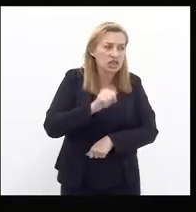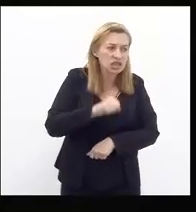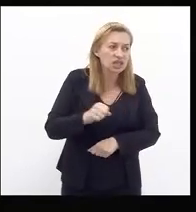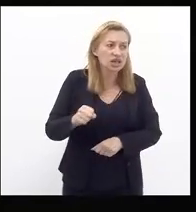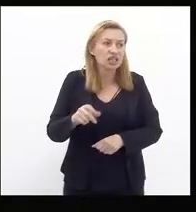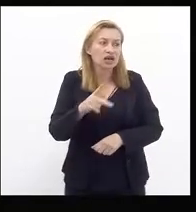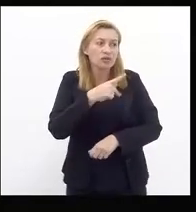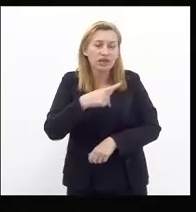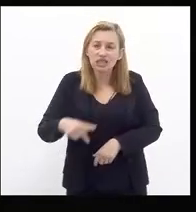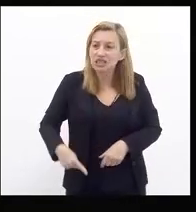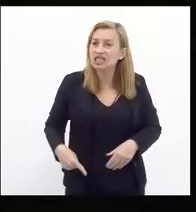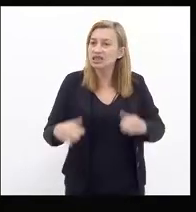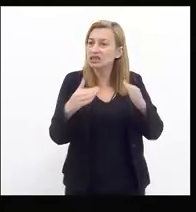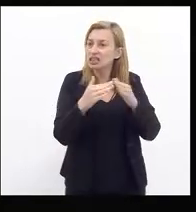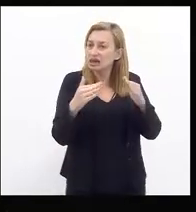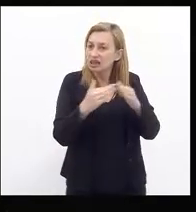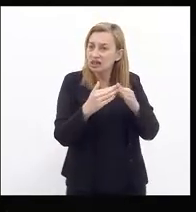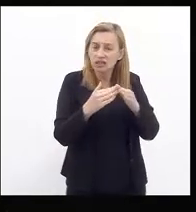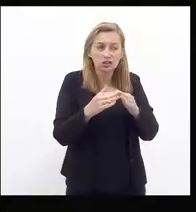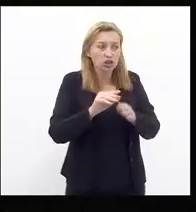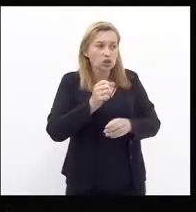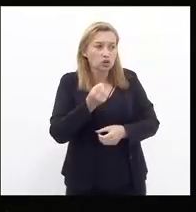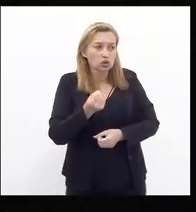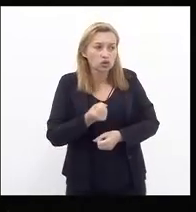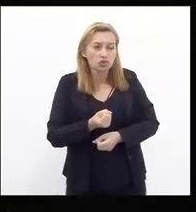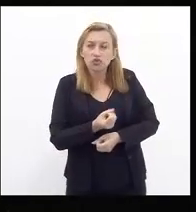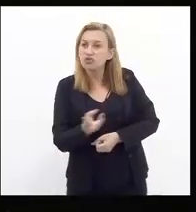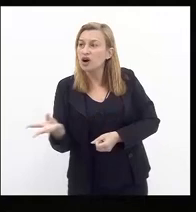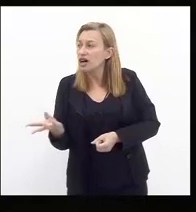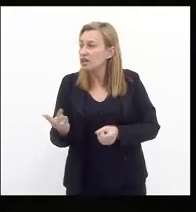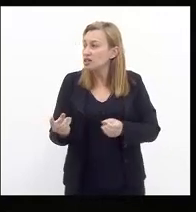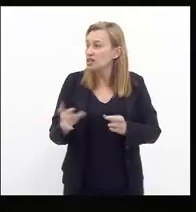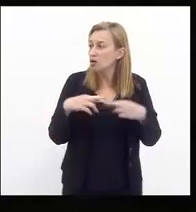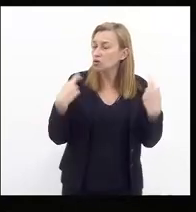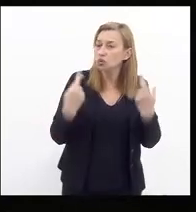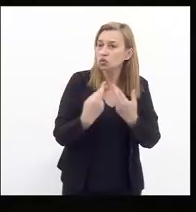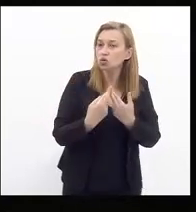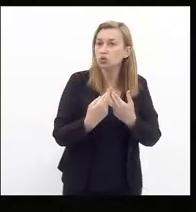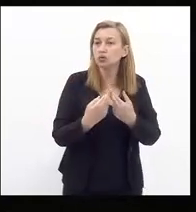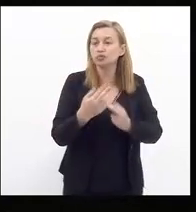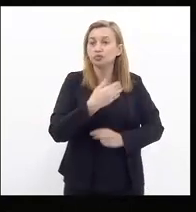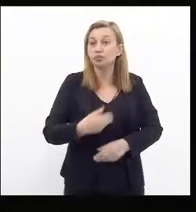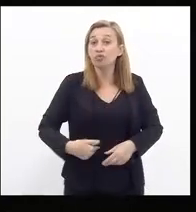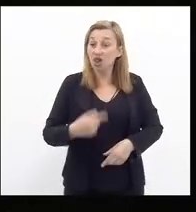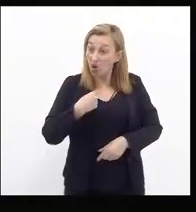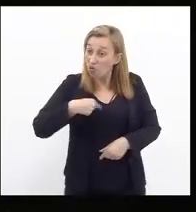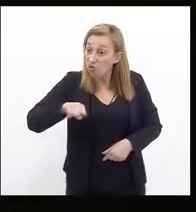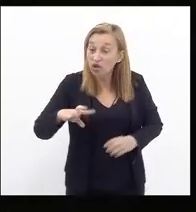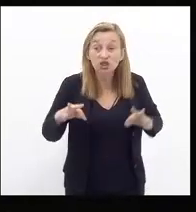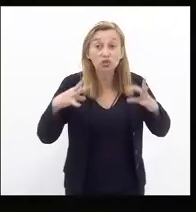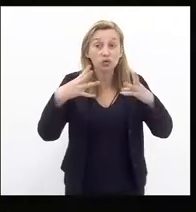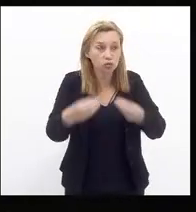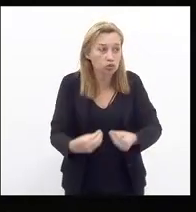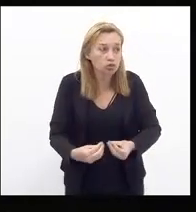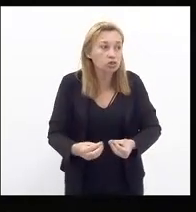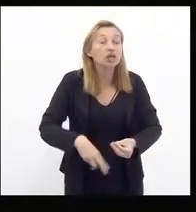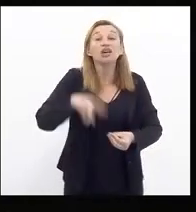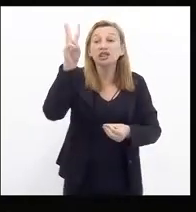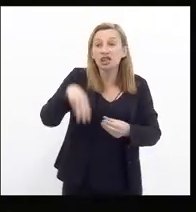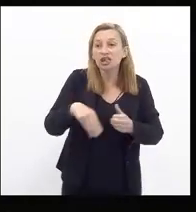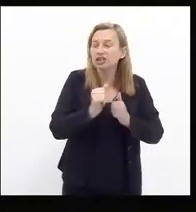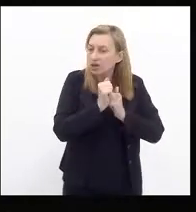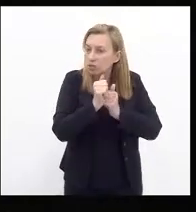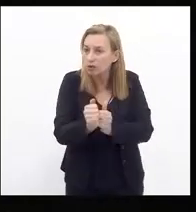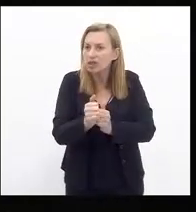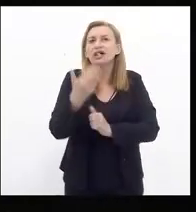presidência dessa casa fez nós inúmeras audiências públicas e eu participei de todas quem está acompanhando